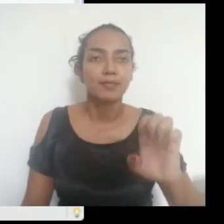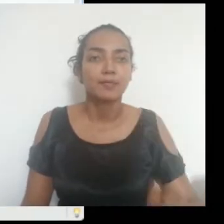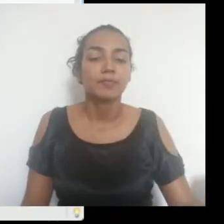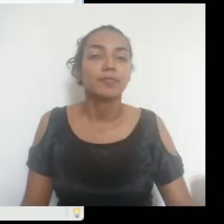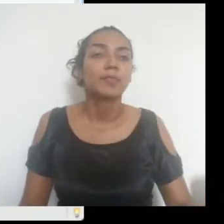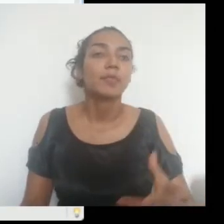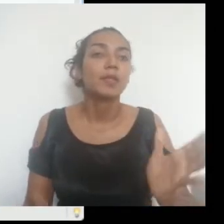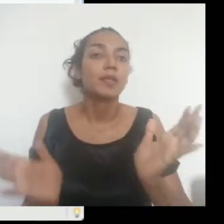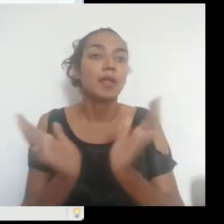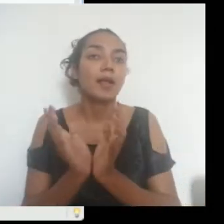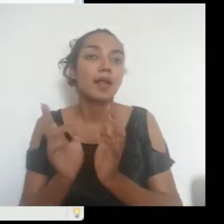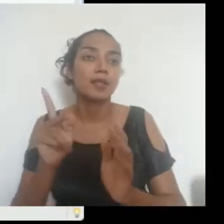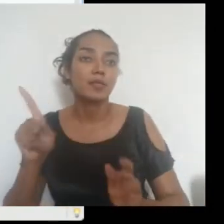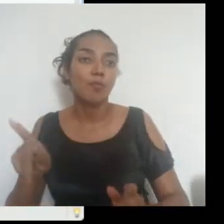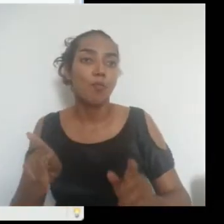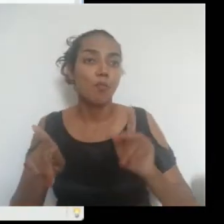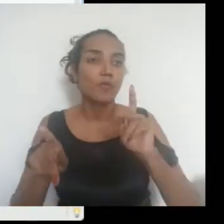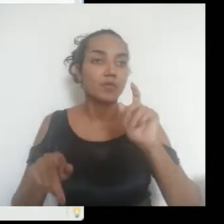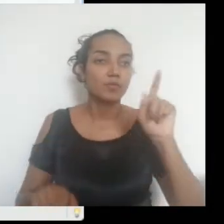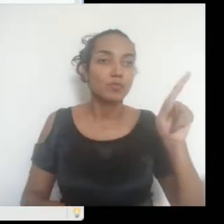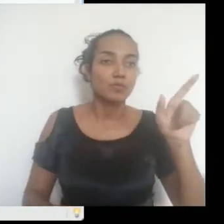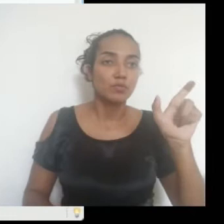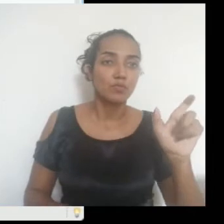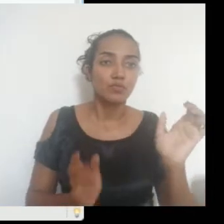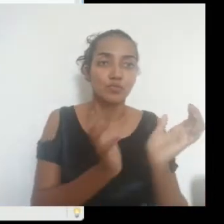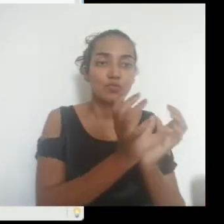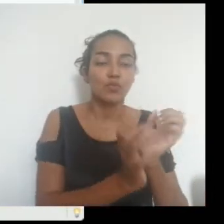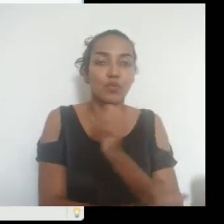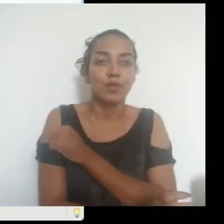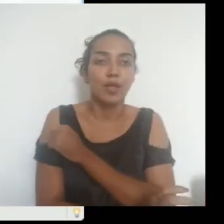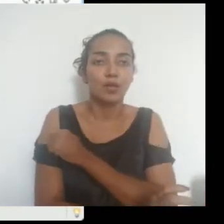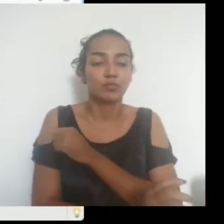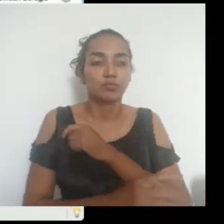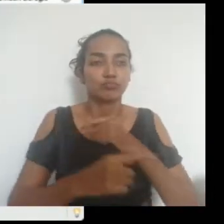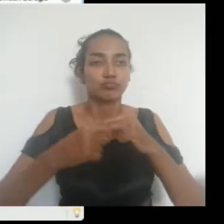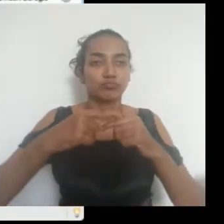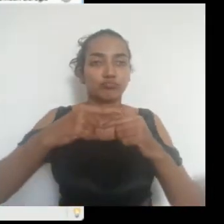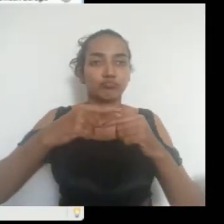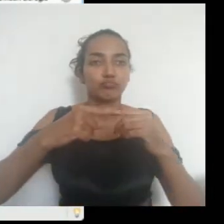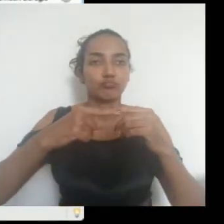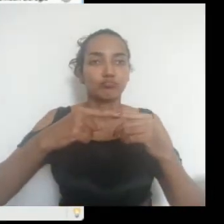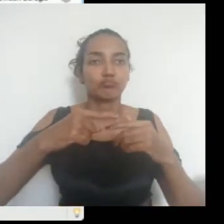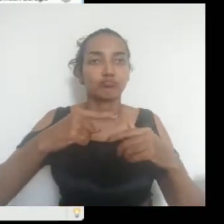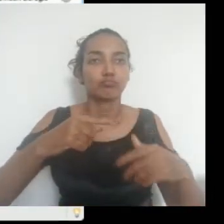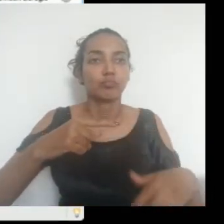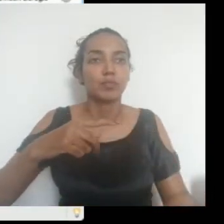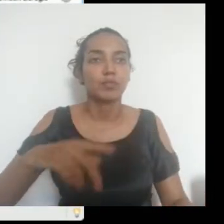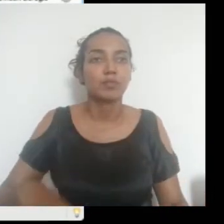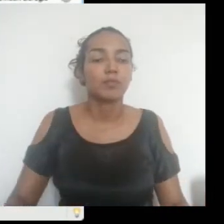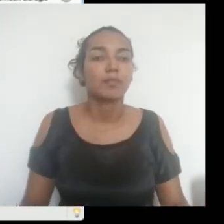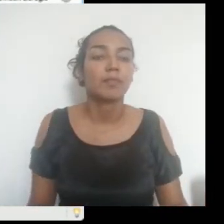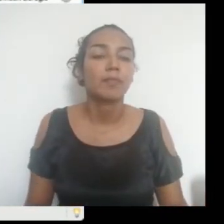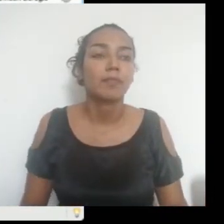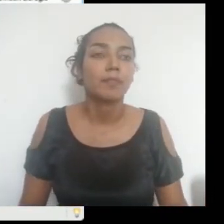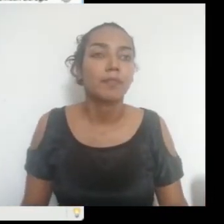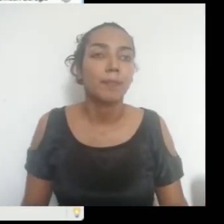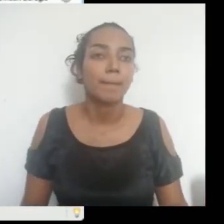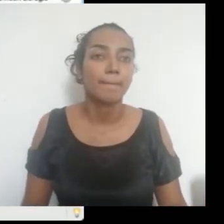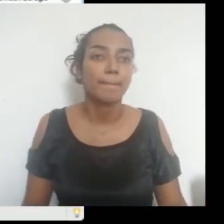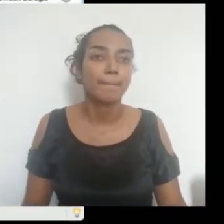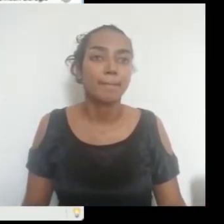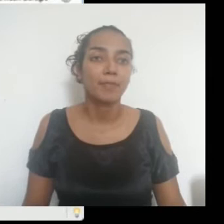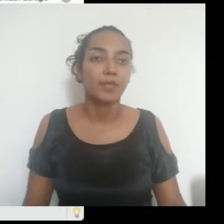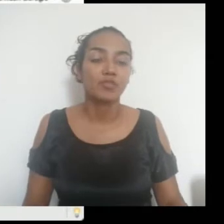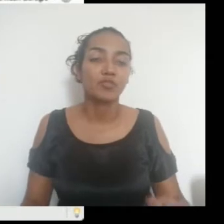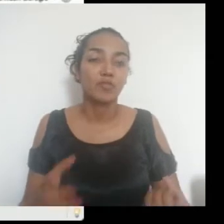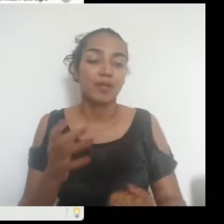professor e aluno herdando dessa pessoa. Então, a primeira coisa que a gente vai fazer é criar uma classe pessoa. Vamos colocá-la